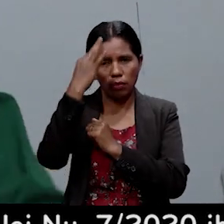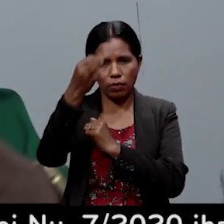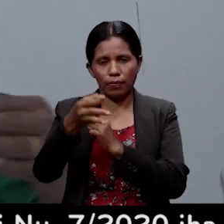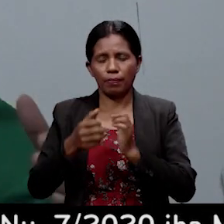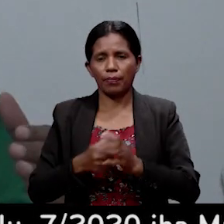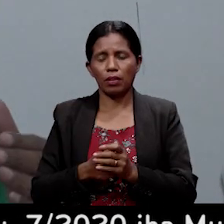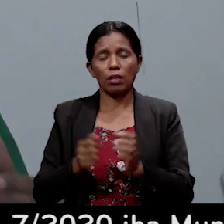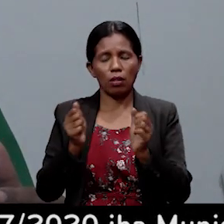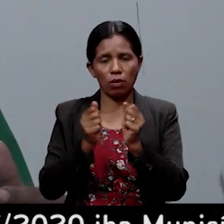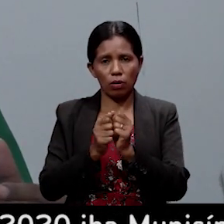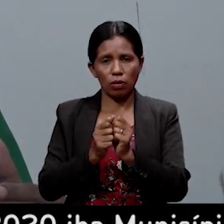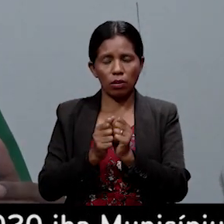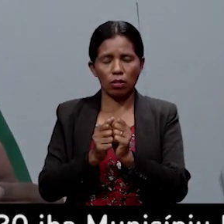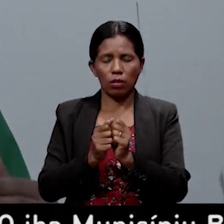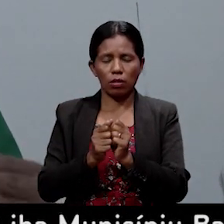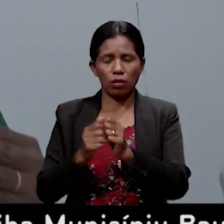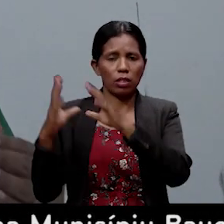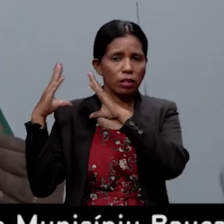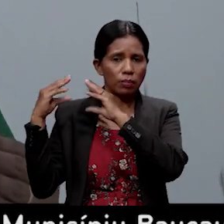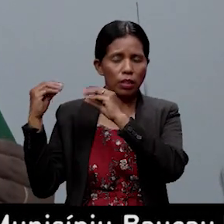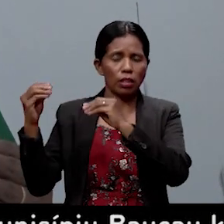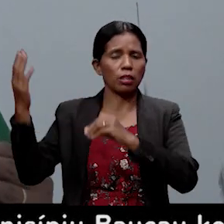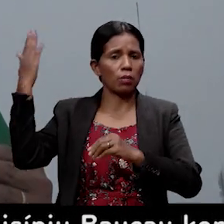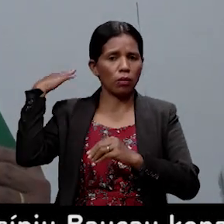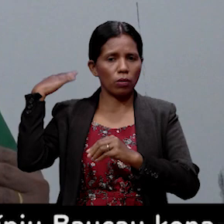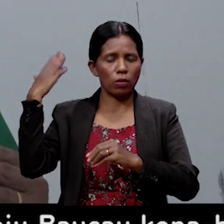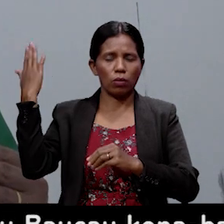Ho experiência bakutuk, buat moruk,